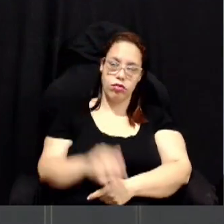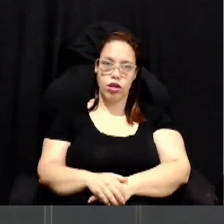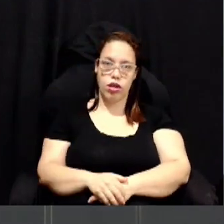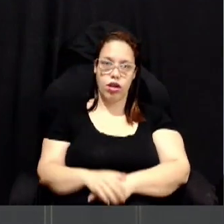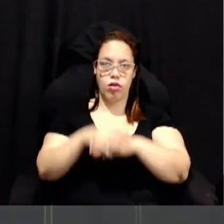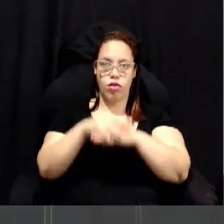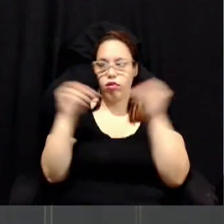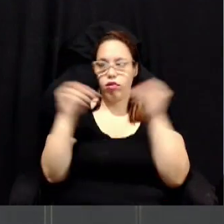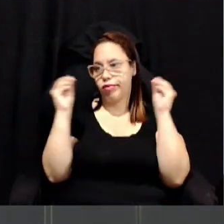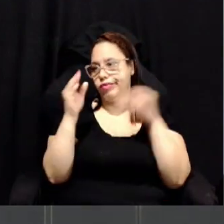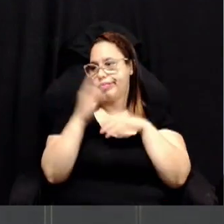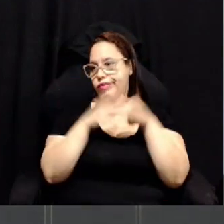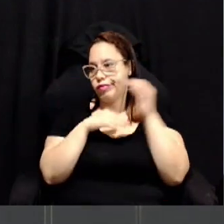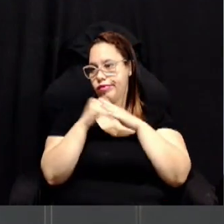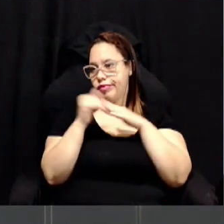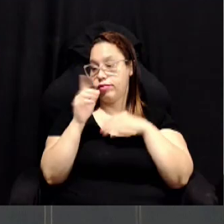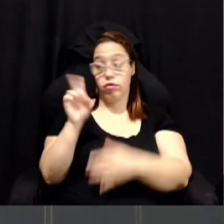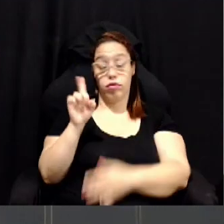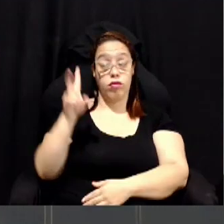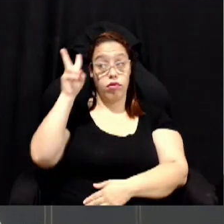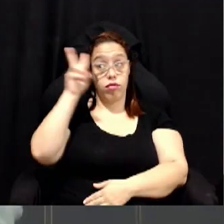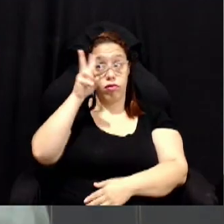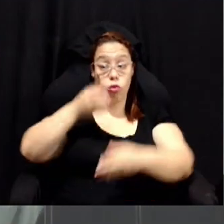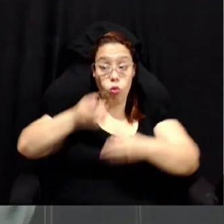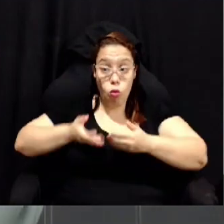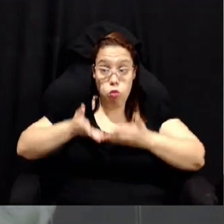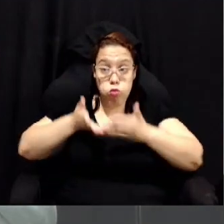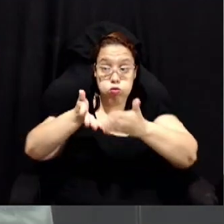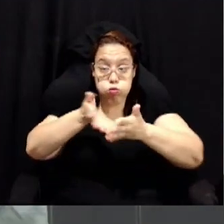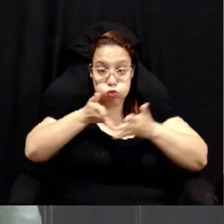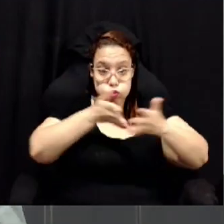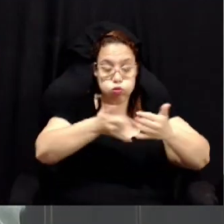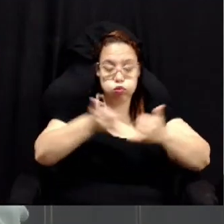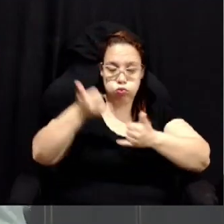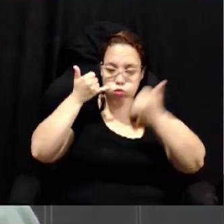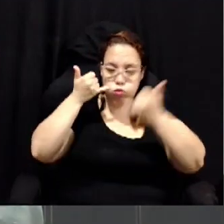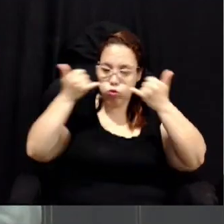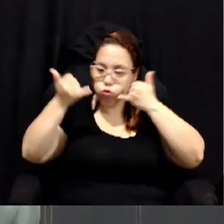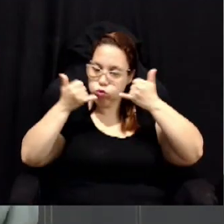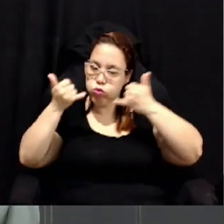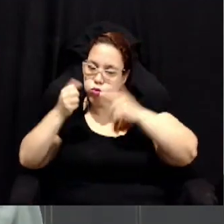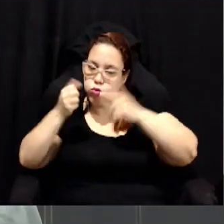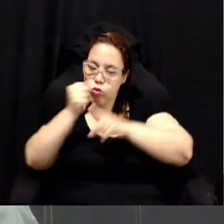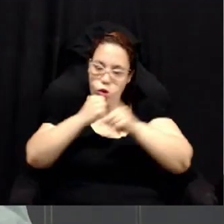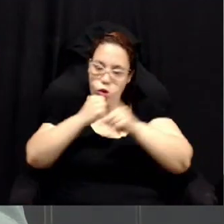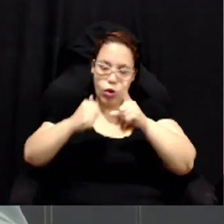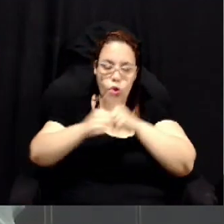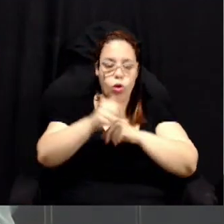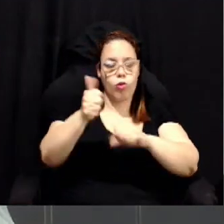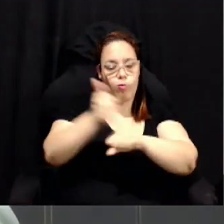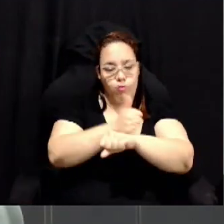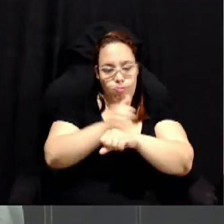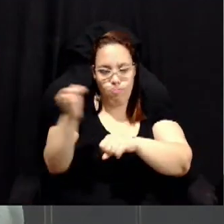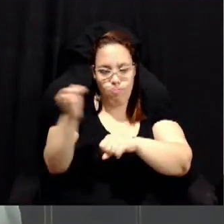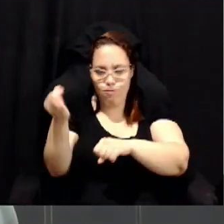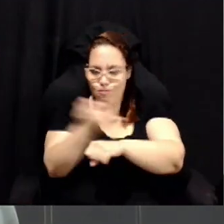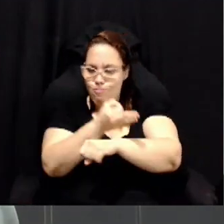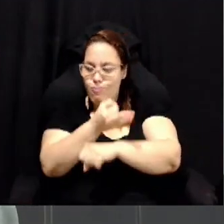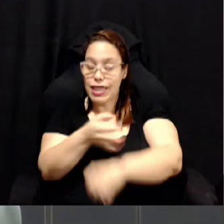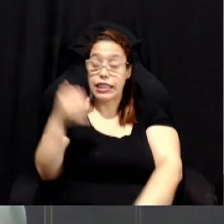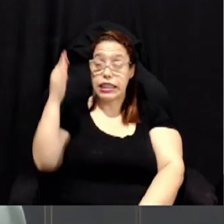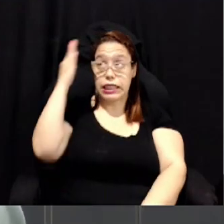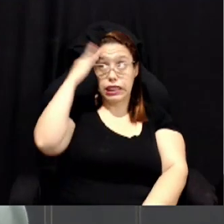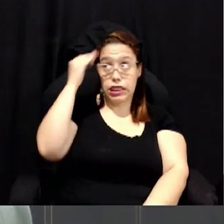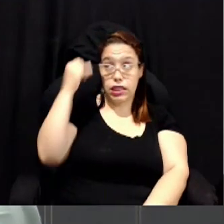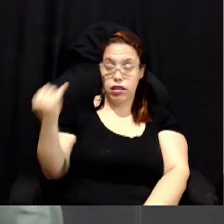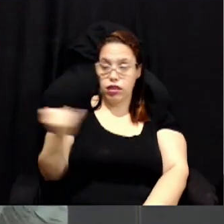ações, mas é para levar informação que vai gerar uma sociedade formada, uma sociedade que entende a importância. E aí que